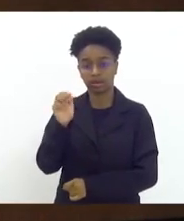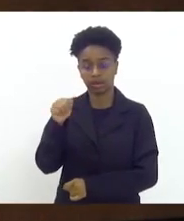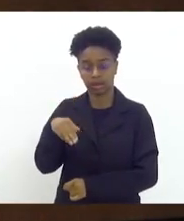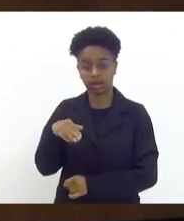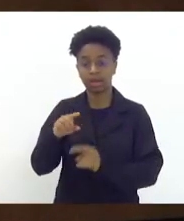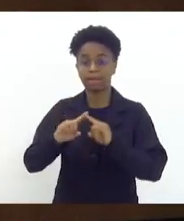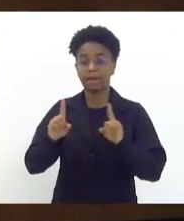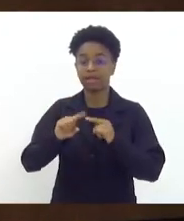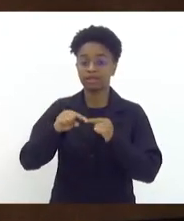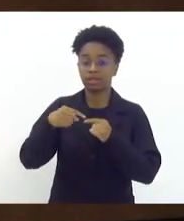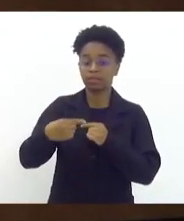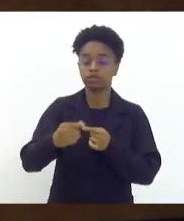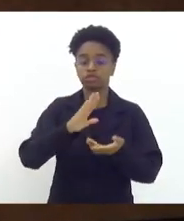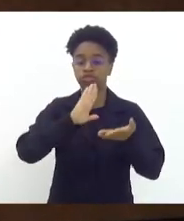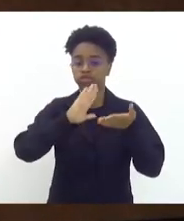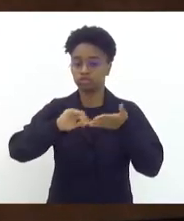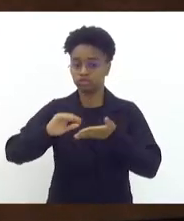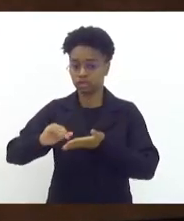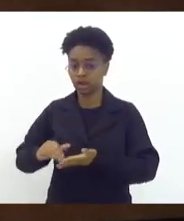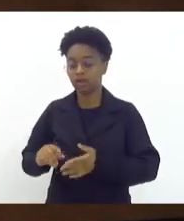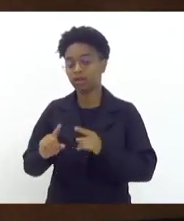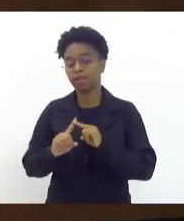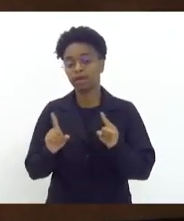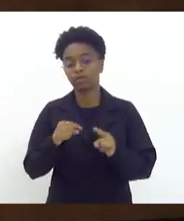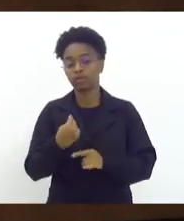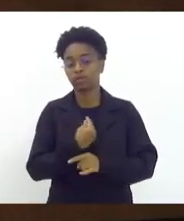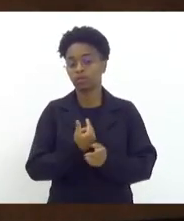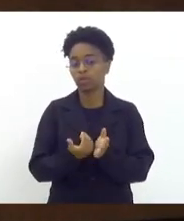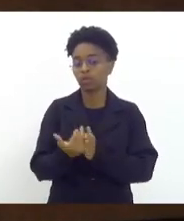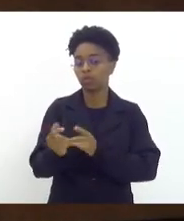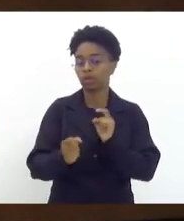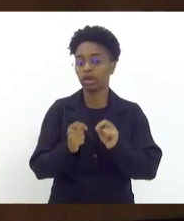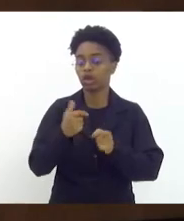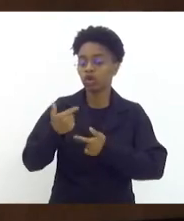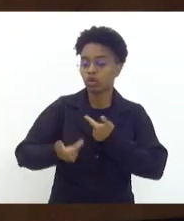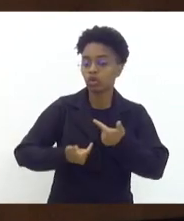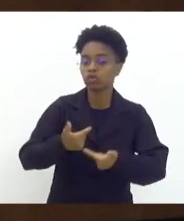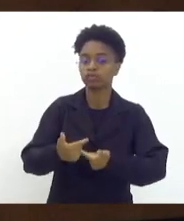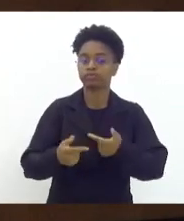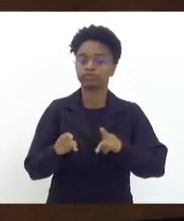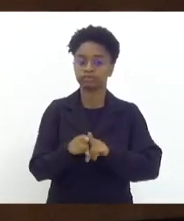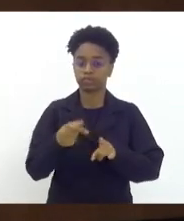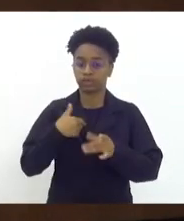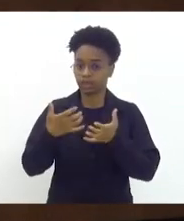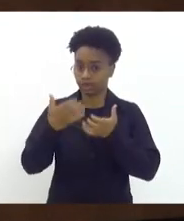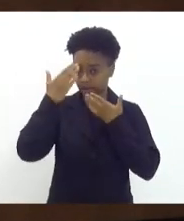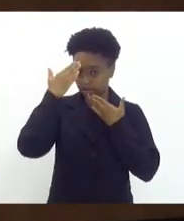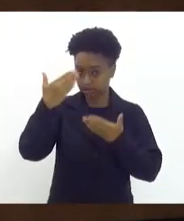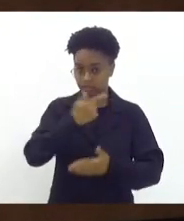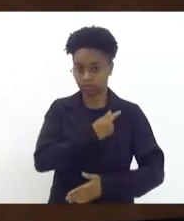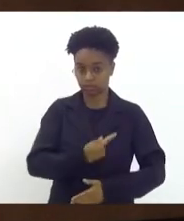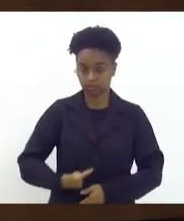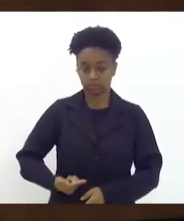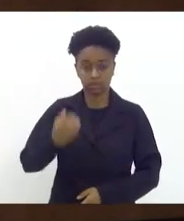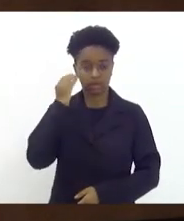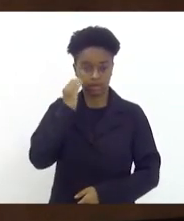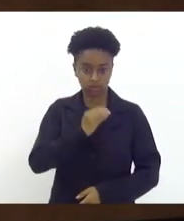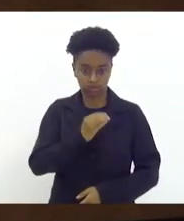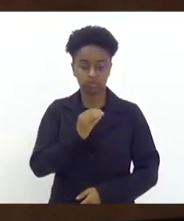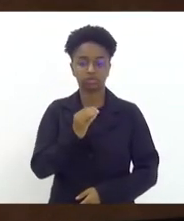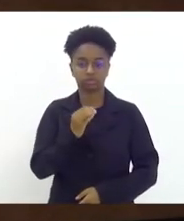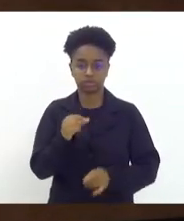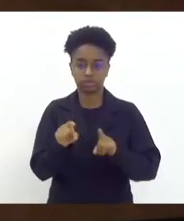retiraram a grana aonde nós começamos uma luta uma batalha onde eu quero agradecer o nosso Governador Cláudio Castro